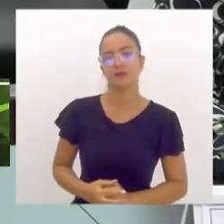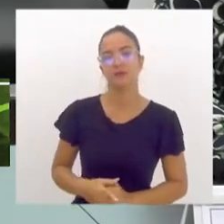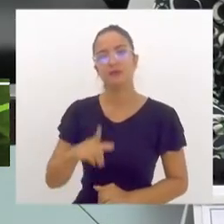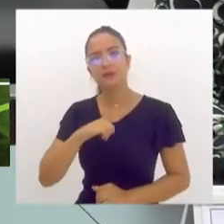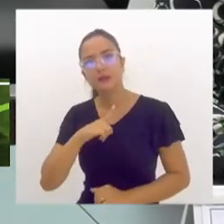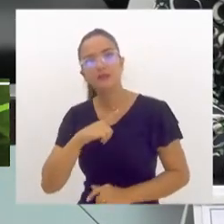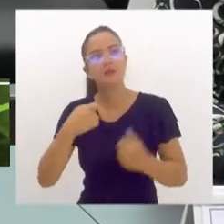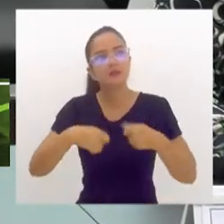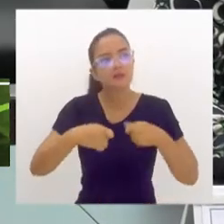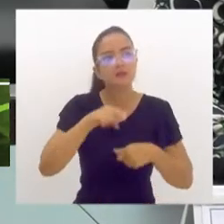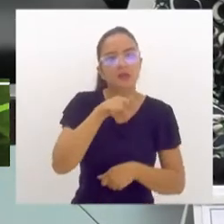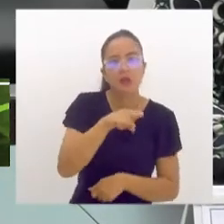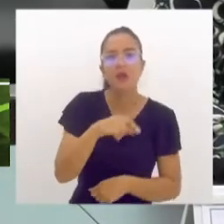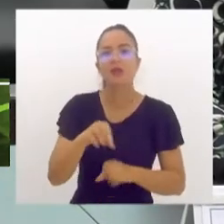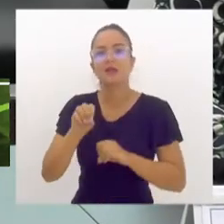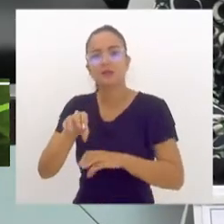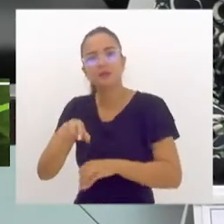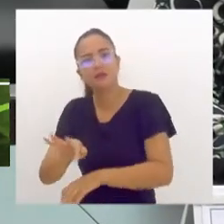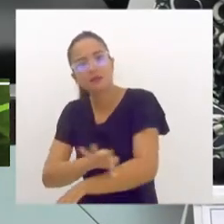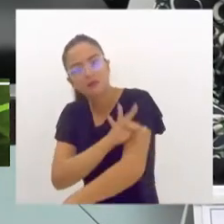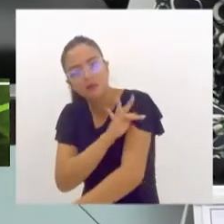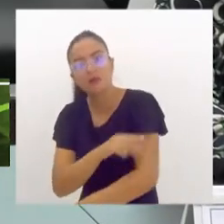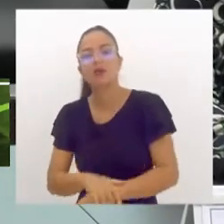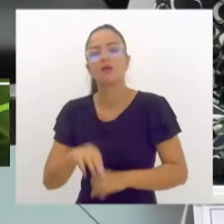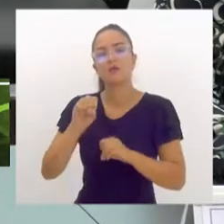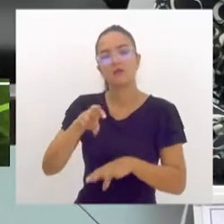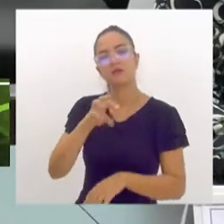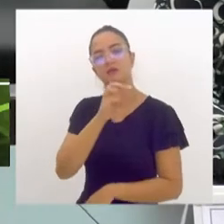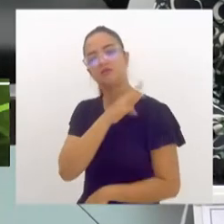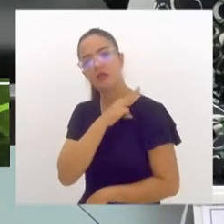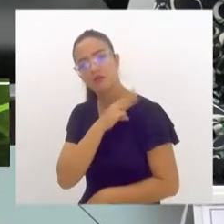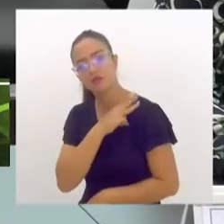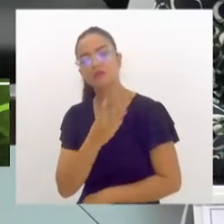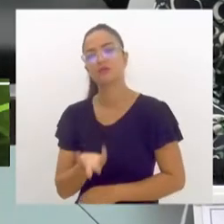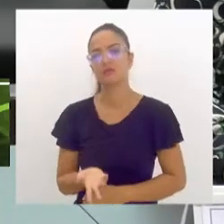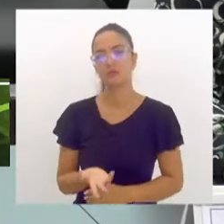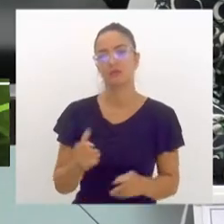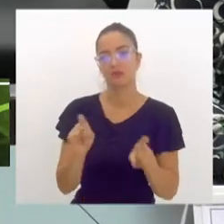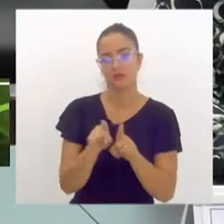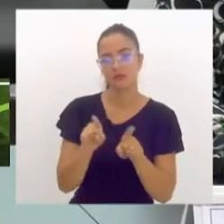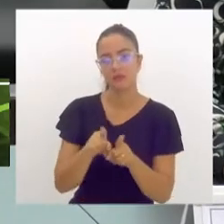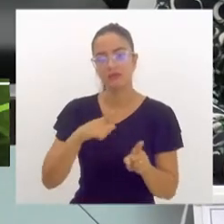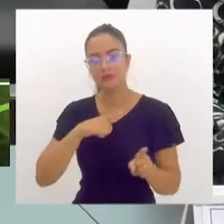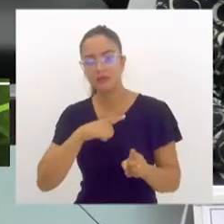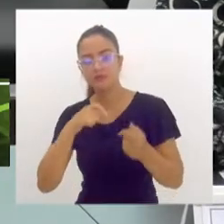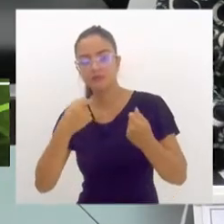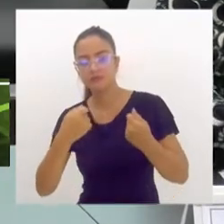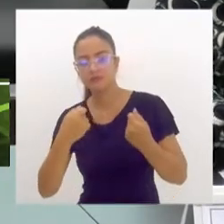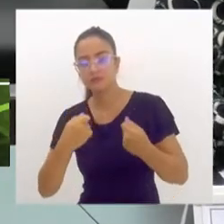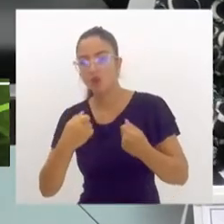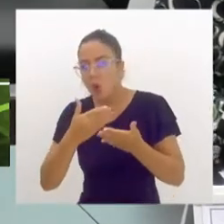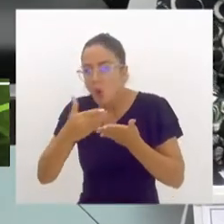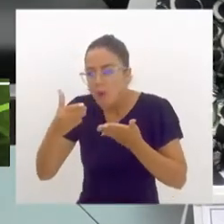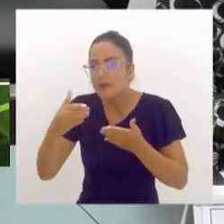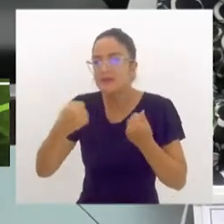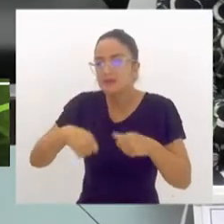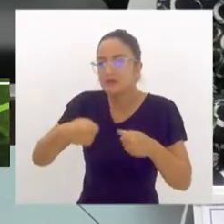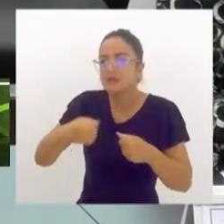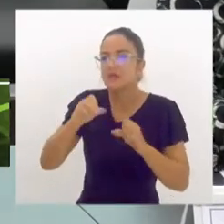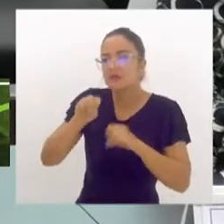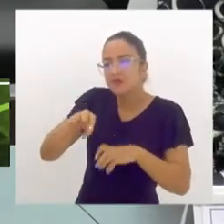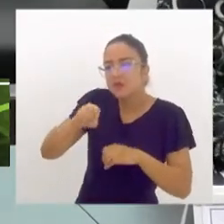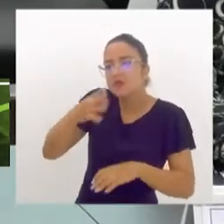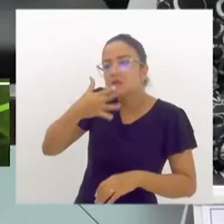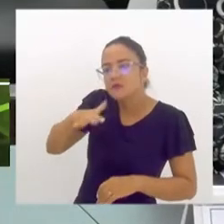ensino fundamental, do ensino médio. No seu início ainda existiam demandas de educação infantil e também educação